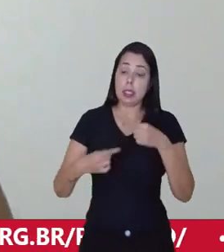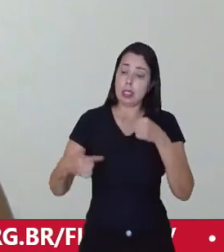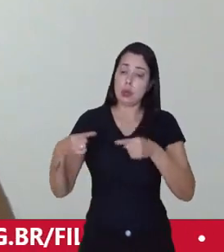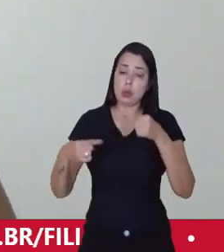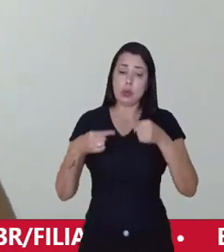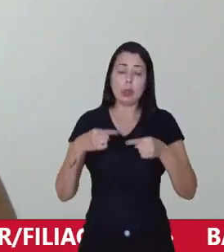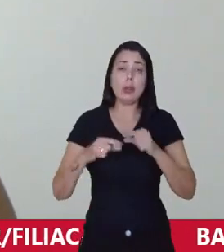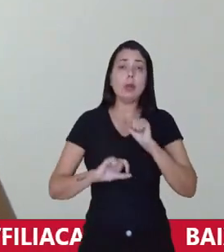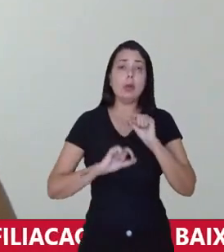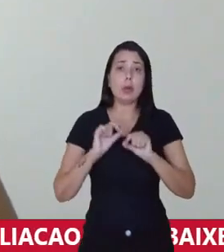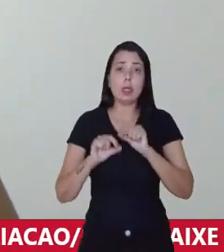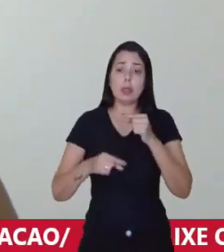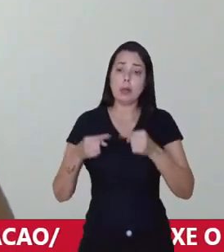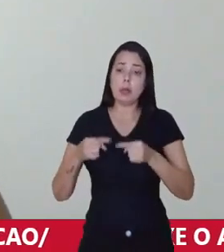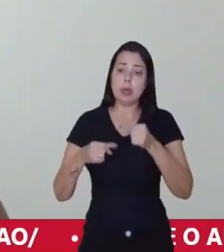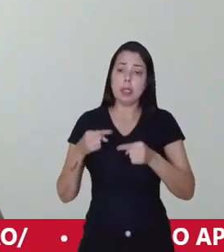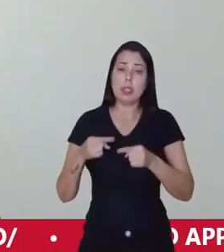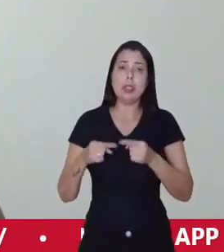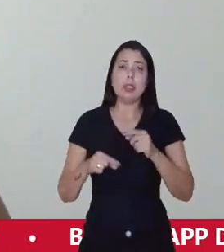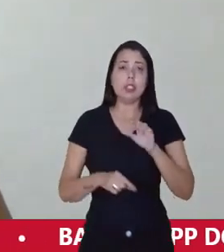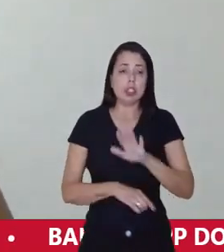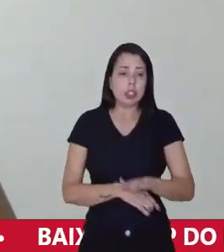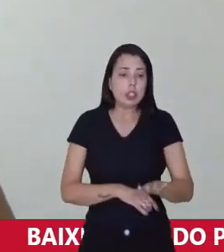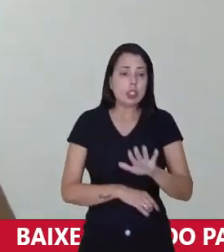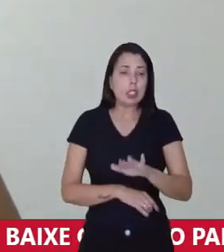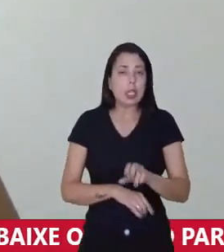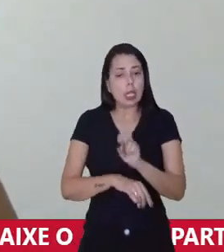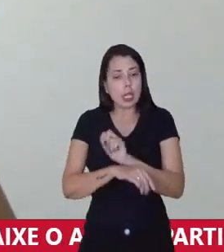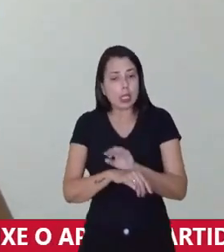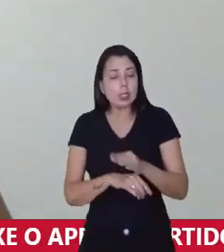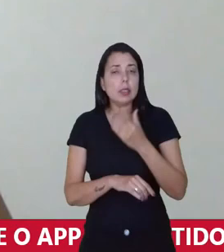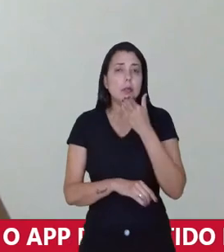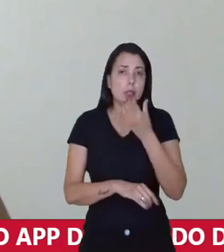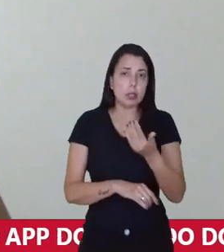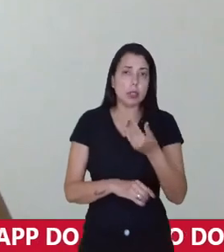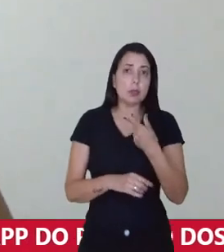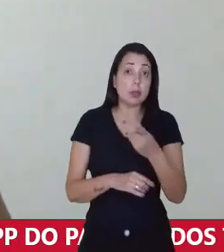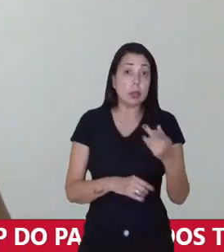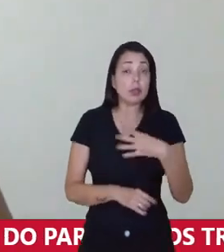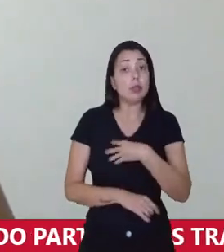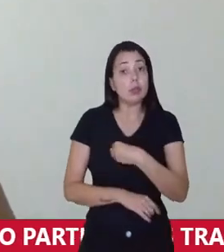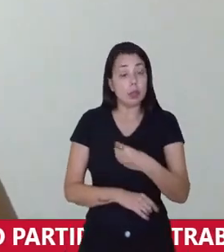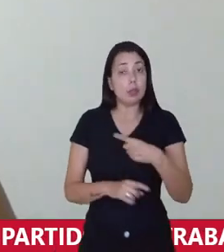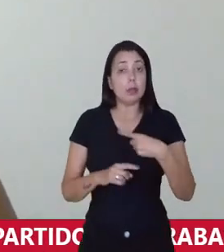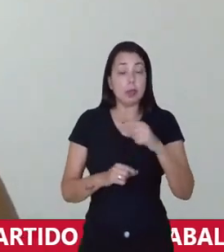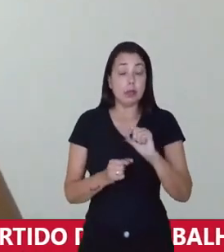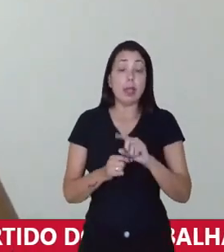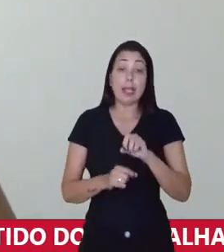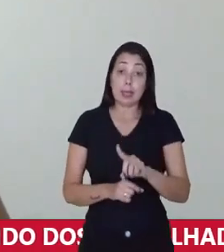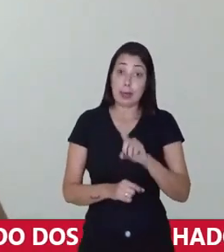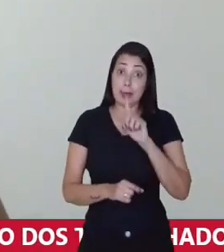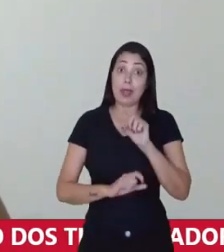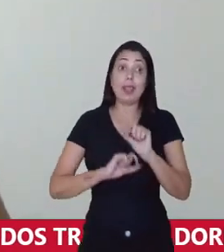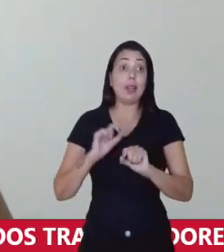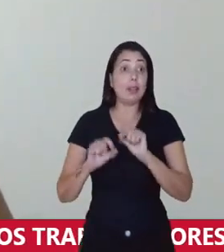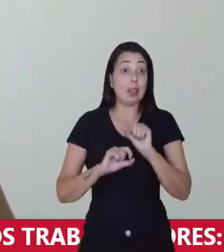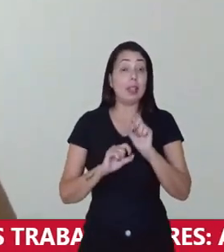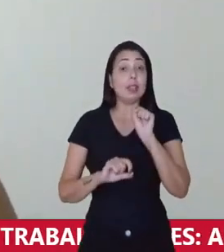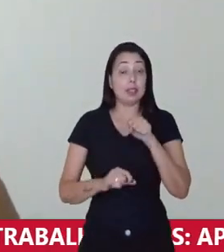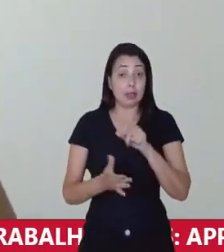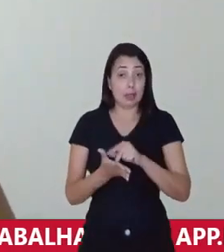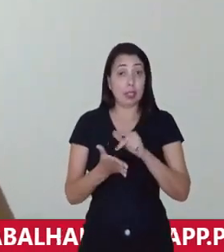discussão sobre a política de creches, a reivindicação de creches para os seus filhos, mas elas foram as primeiras a de